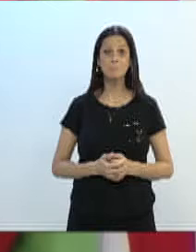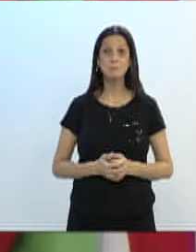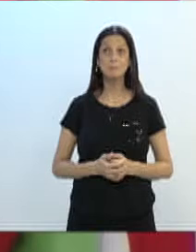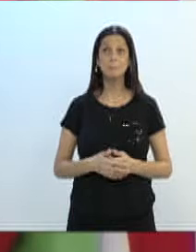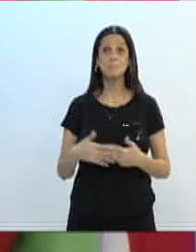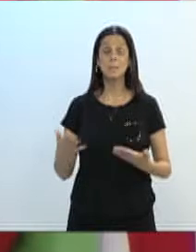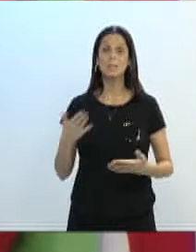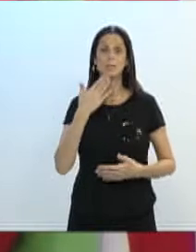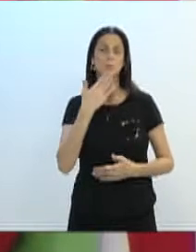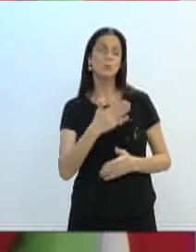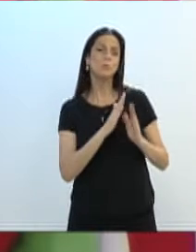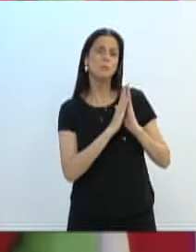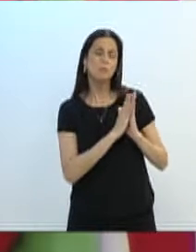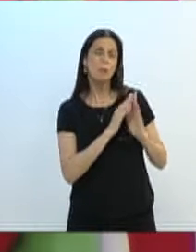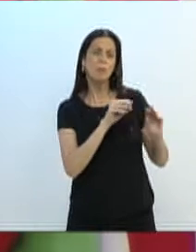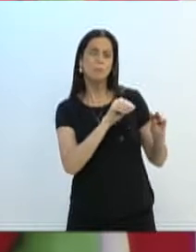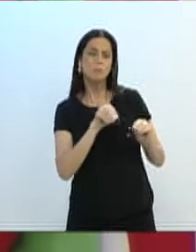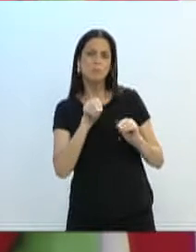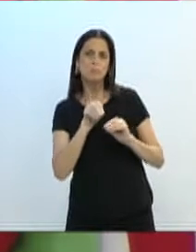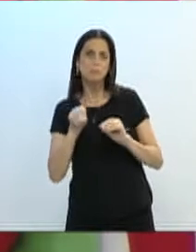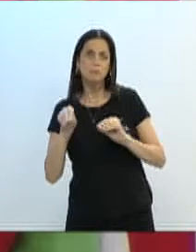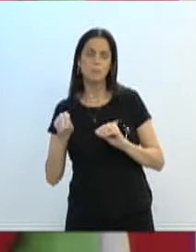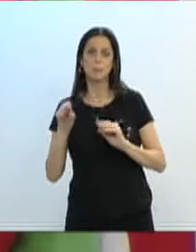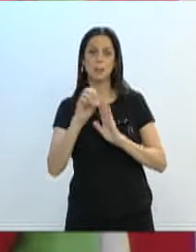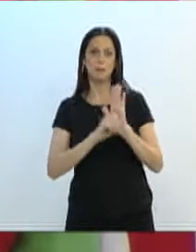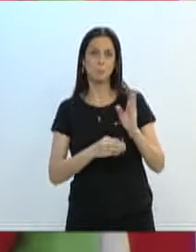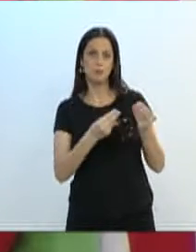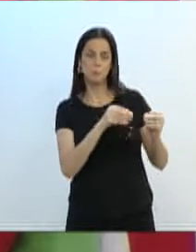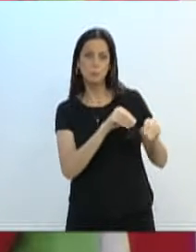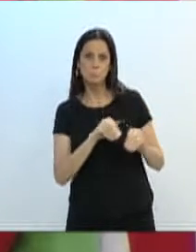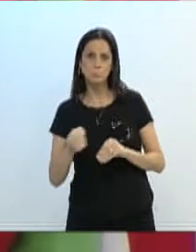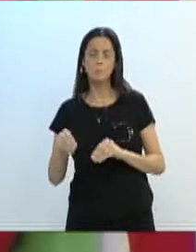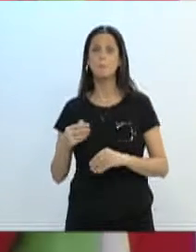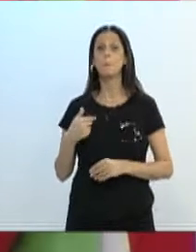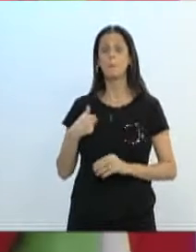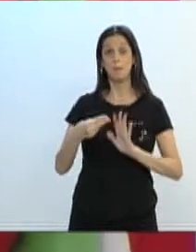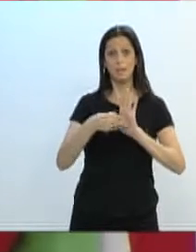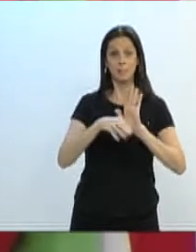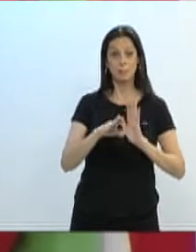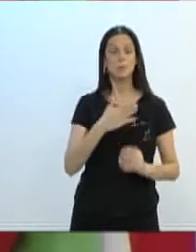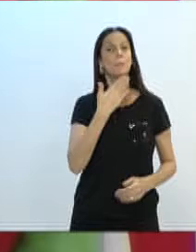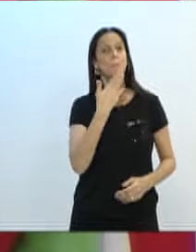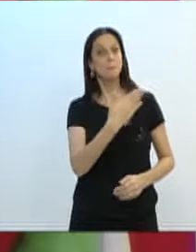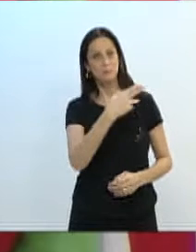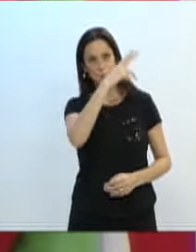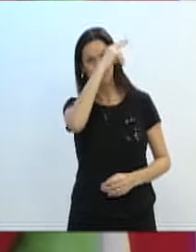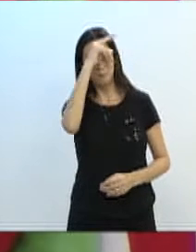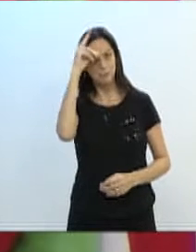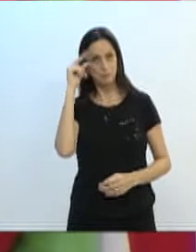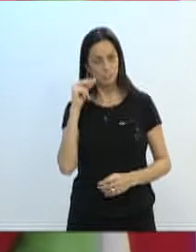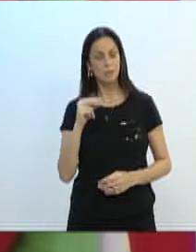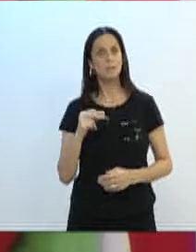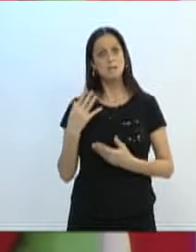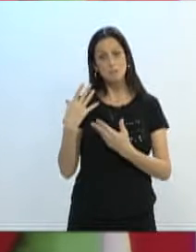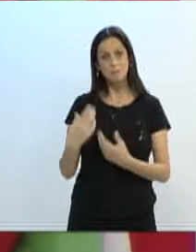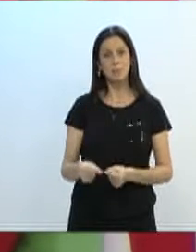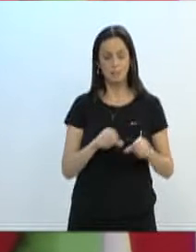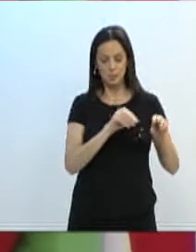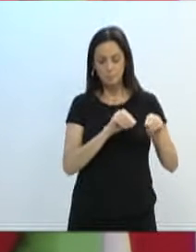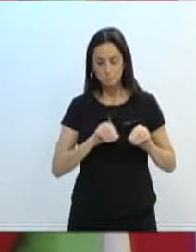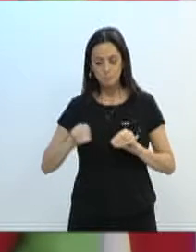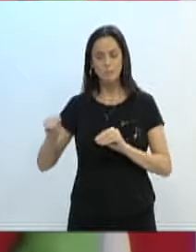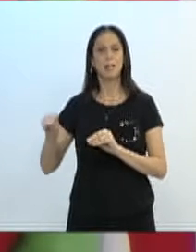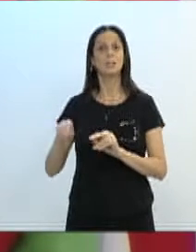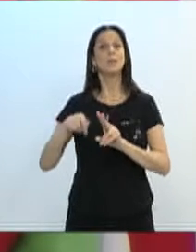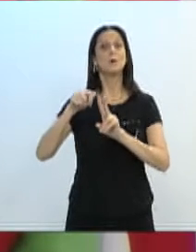prorrogação para o Executivo, com um ofício. Eu estou reforçando através de uma indicação para que o Executivo possa prorrogar para os 60 meses, para que a